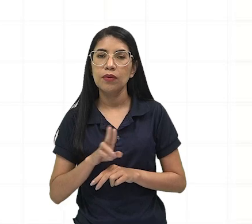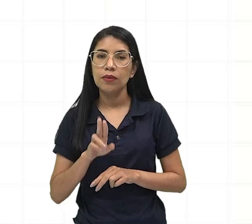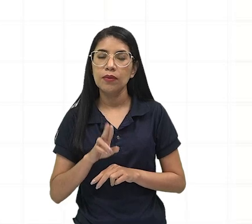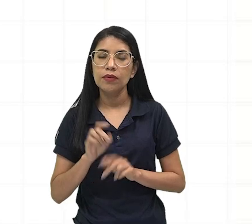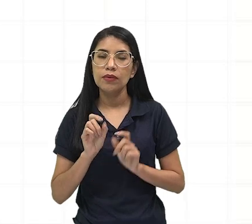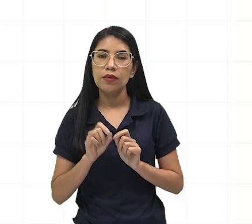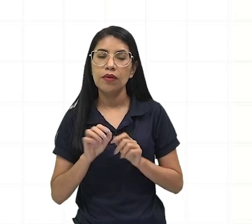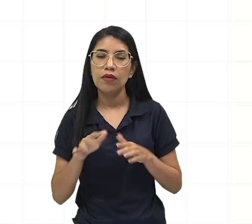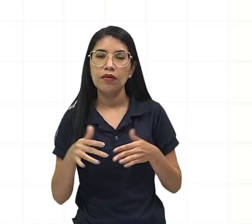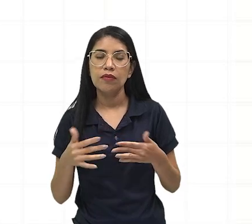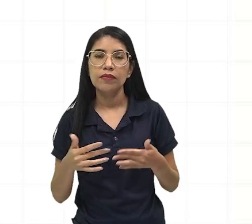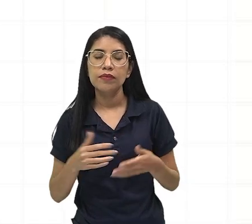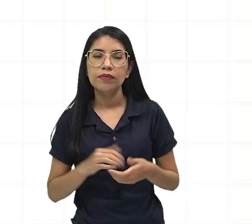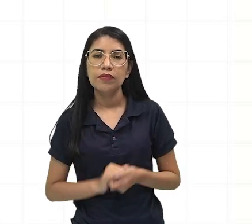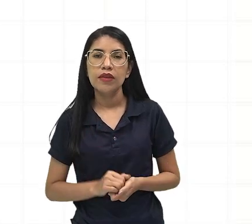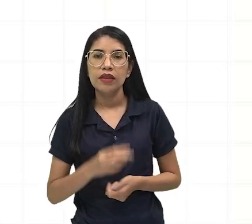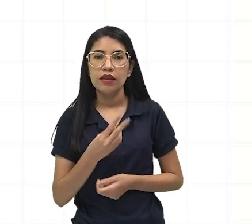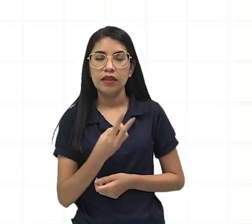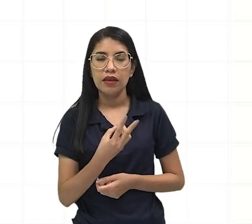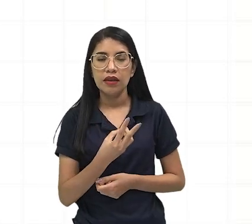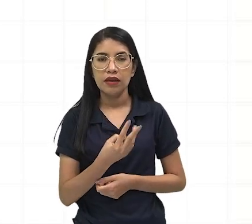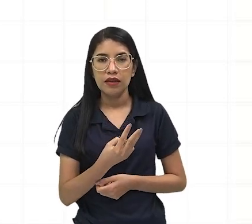casas decimais,